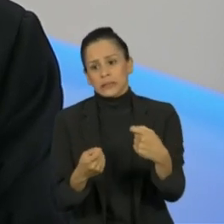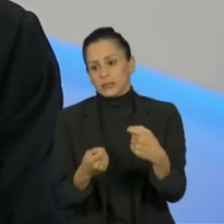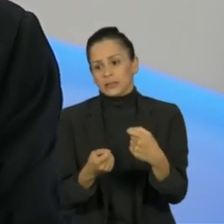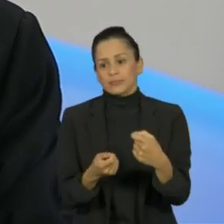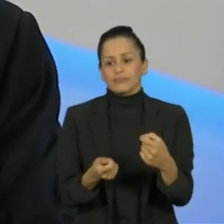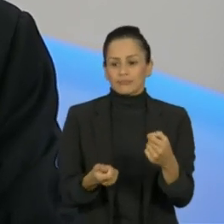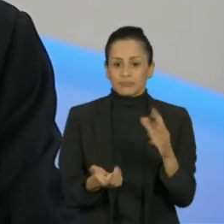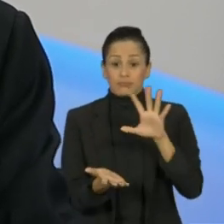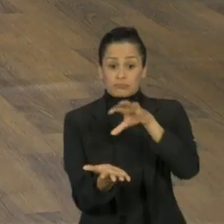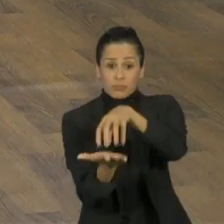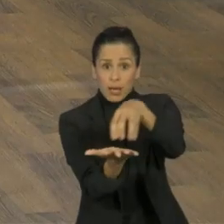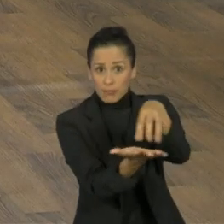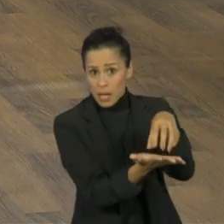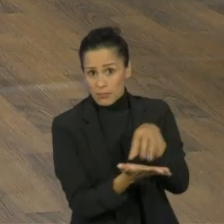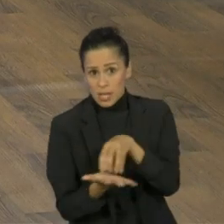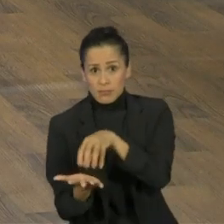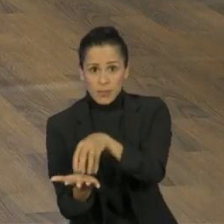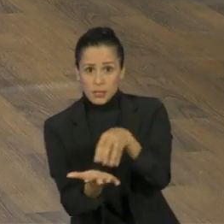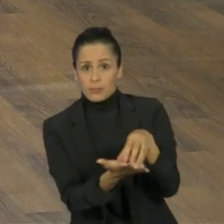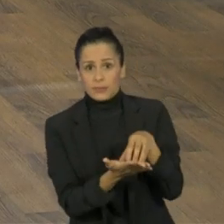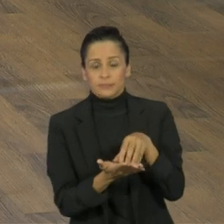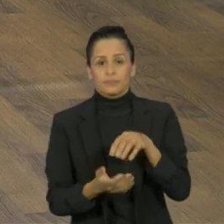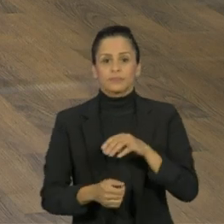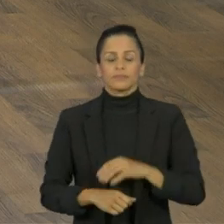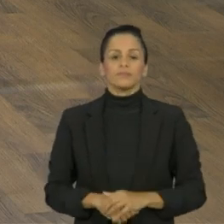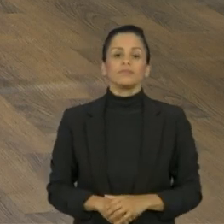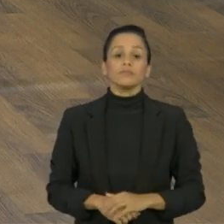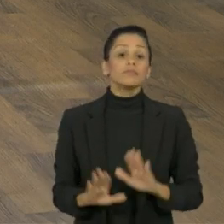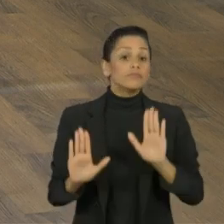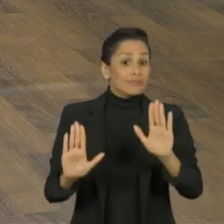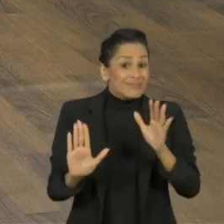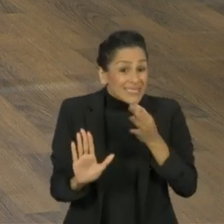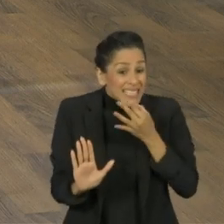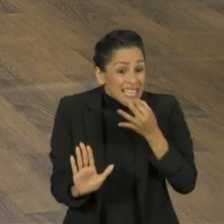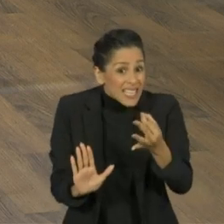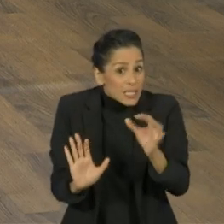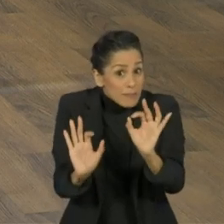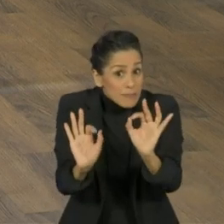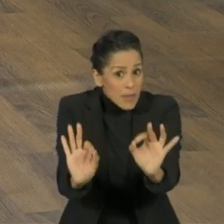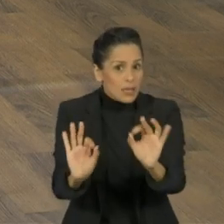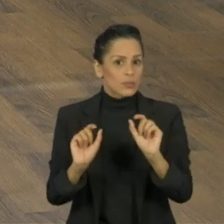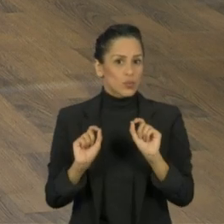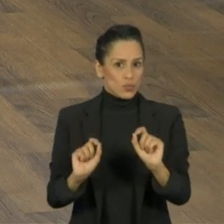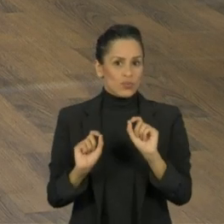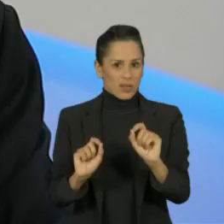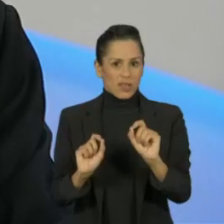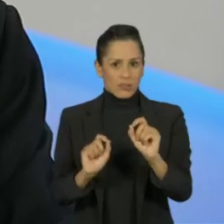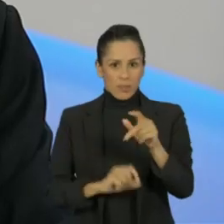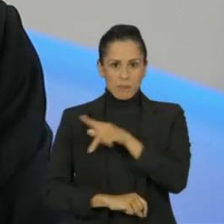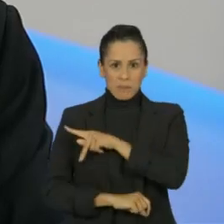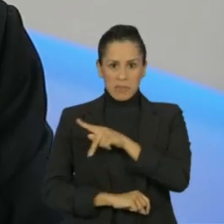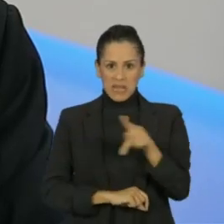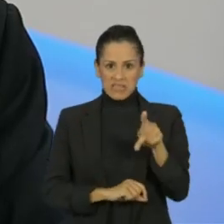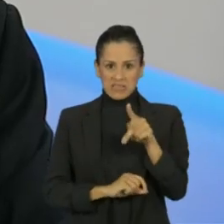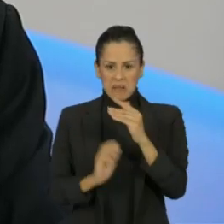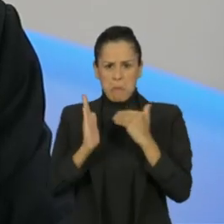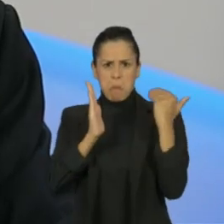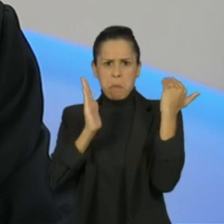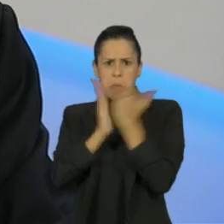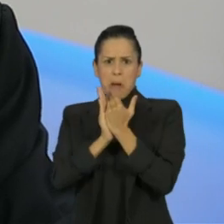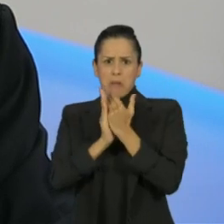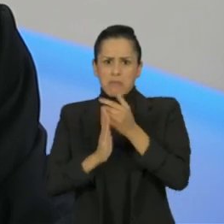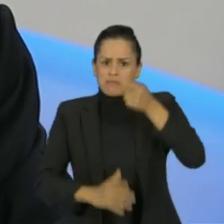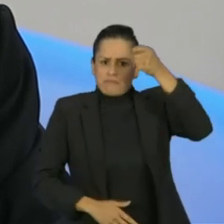fazer política faz parte do jogo. A minha crítica real é ao hiperpresidencialismo brasileiro.